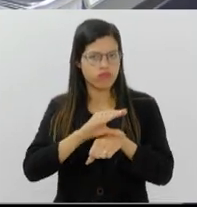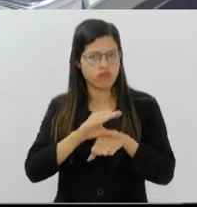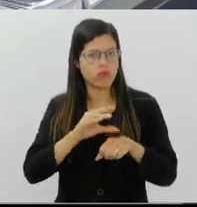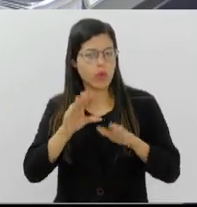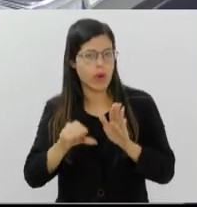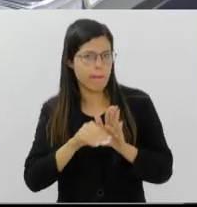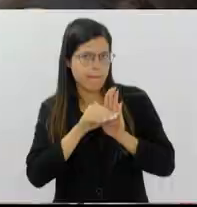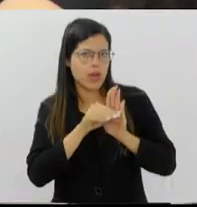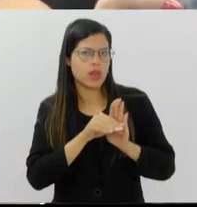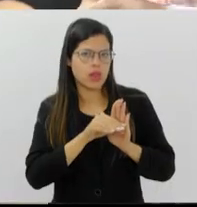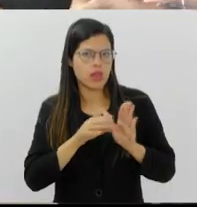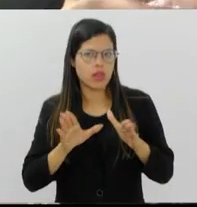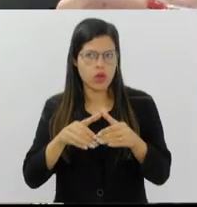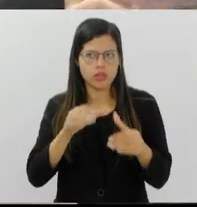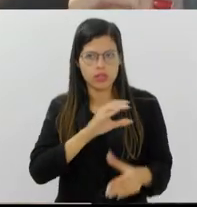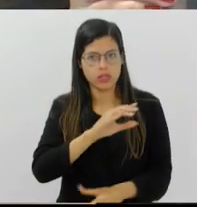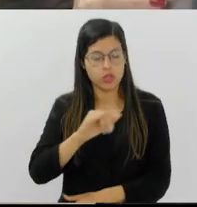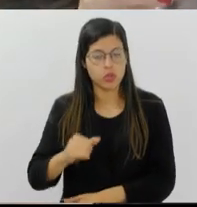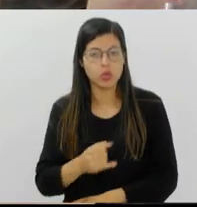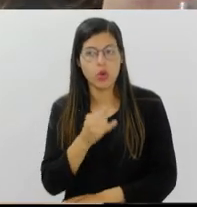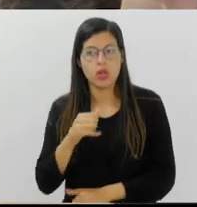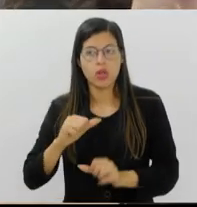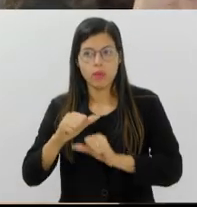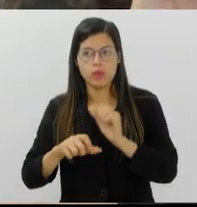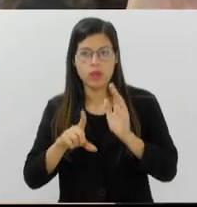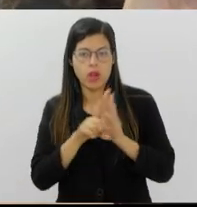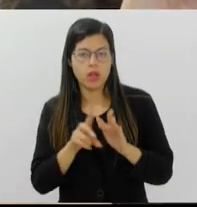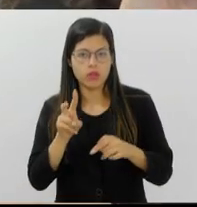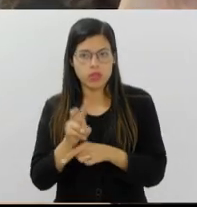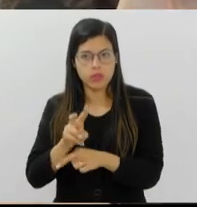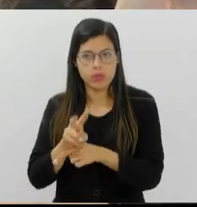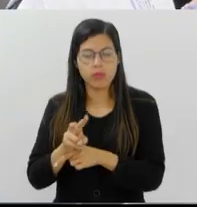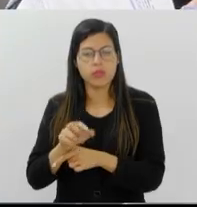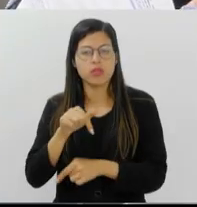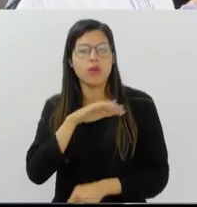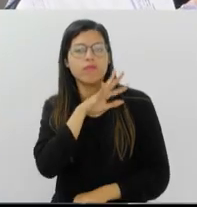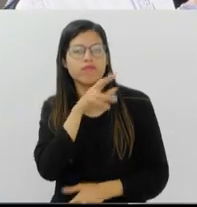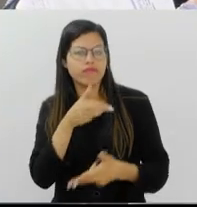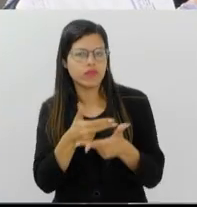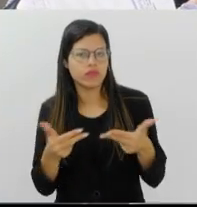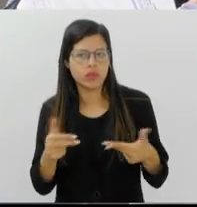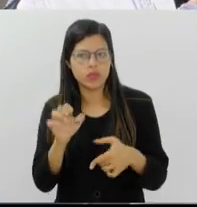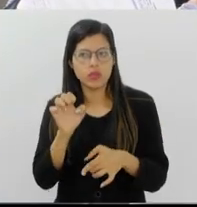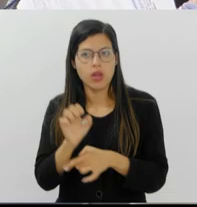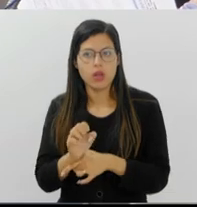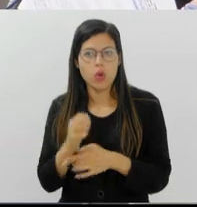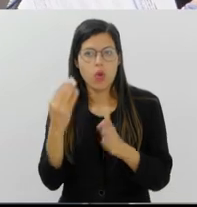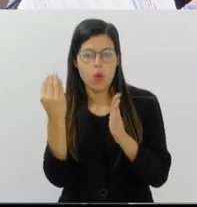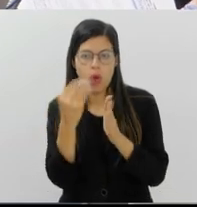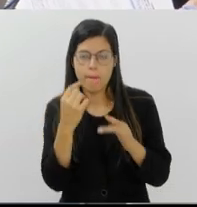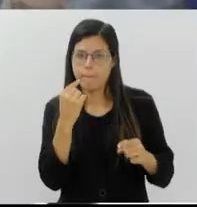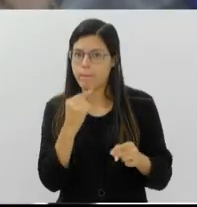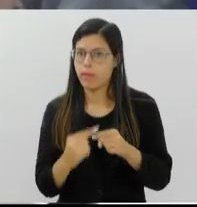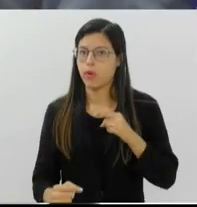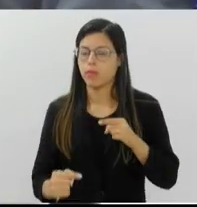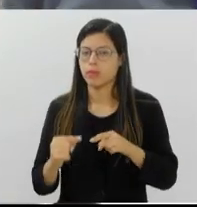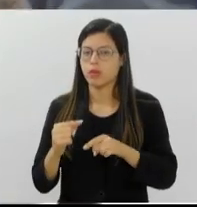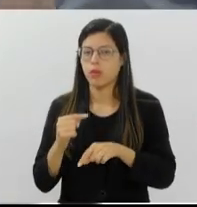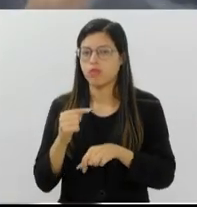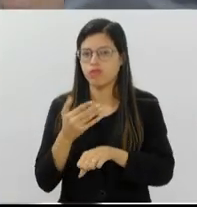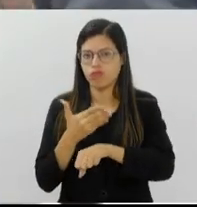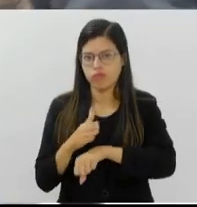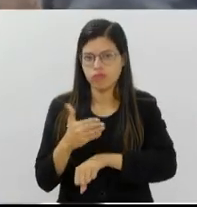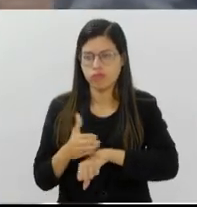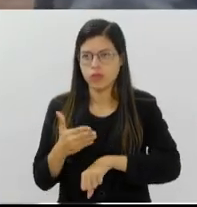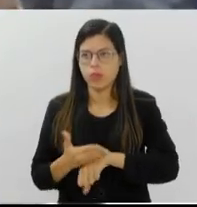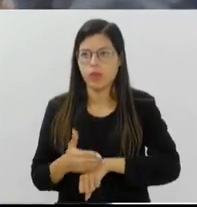pela CCJ, é o que altera a lei de proteção aos animais no estado, para incluir a proibição de práticas que submetam os